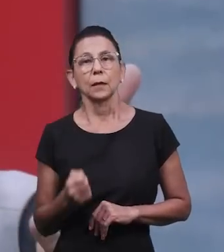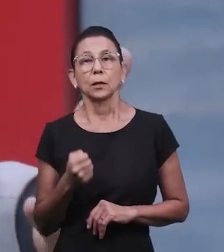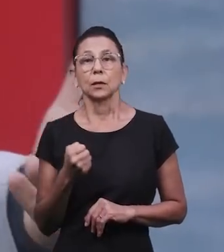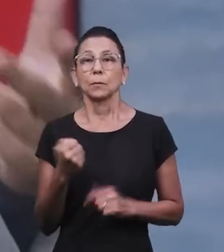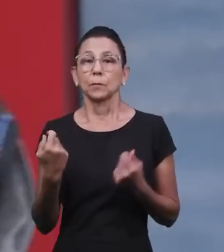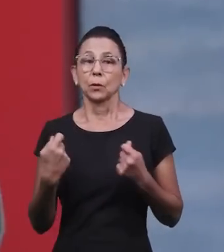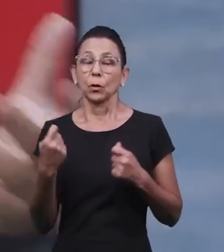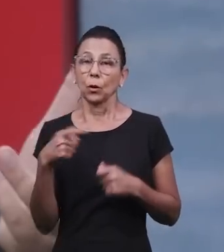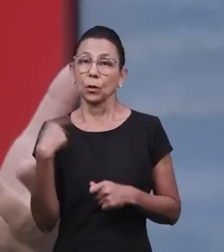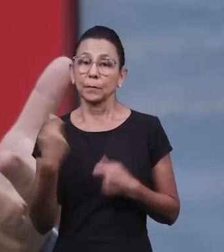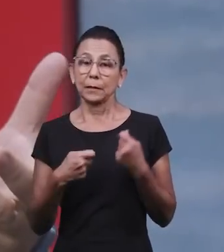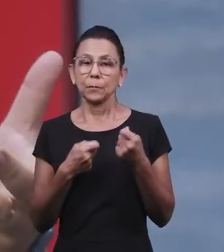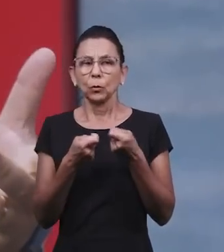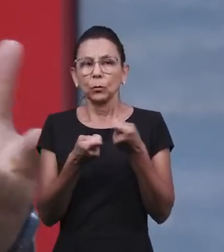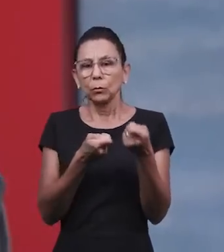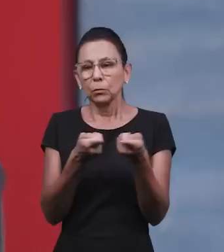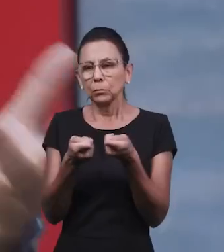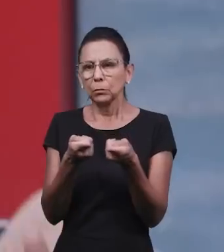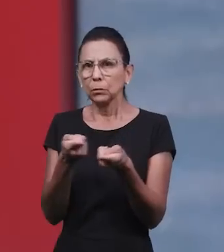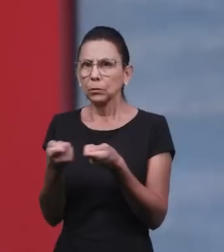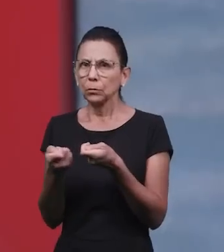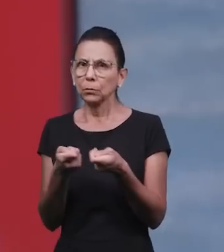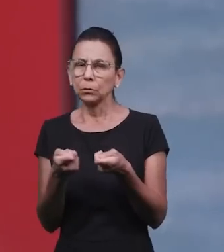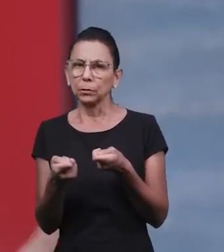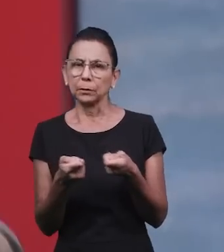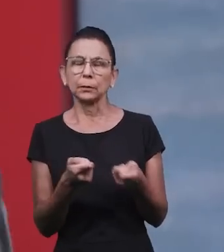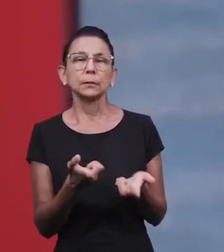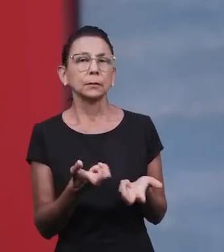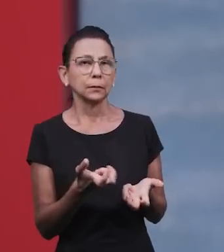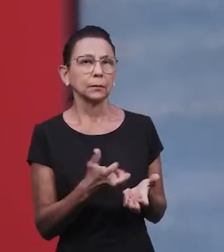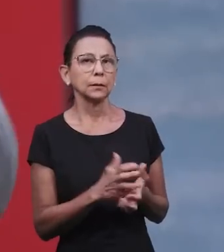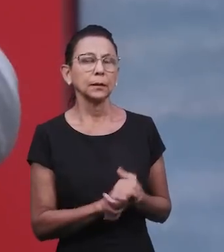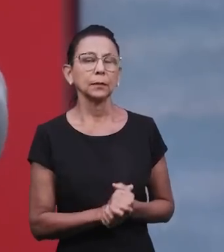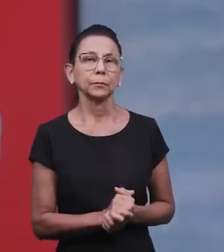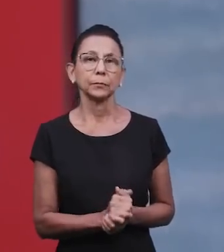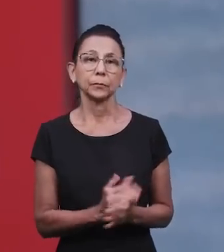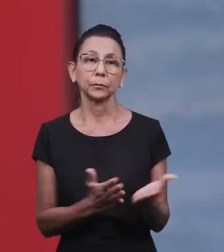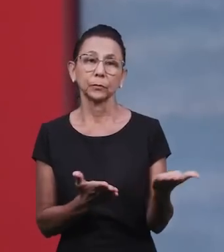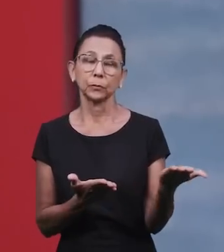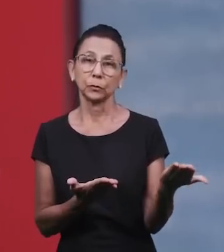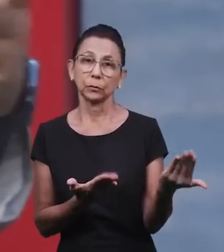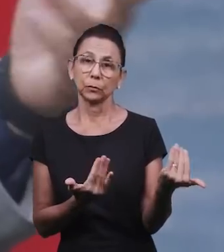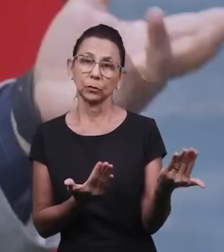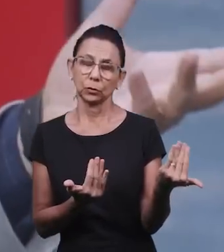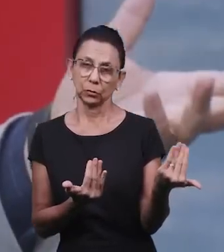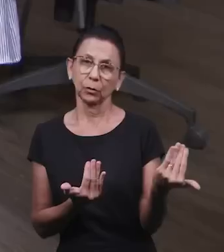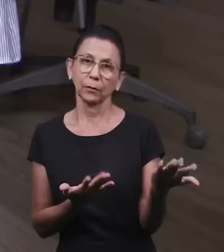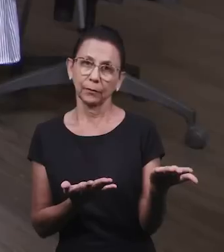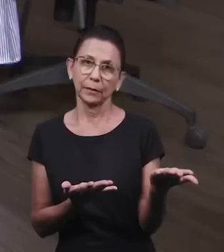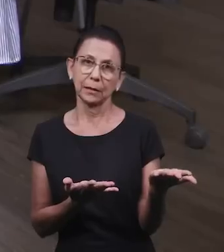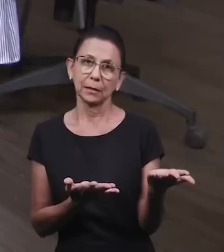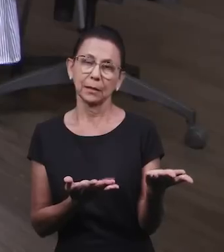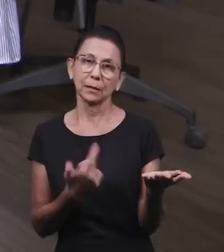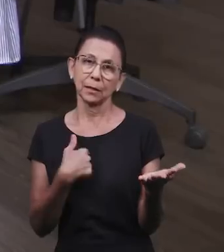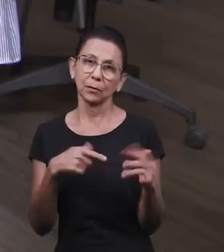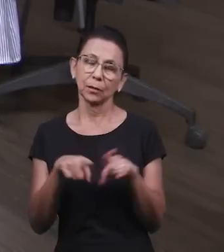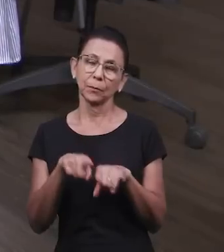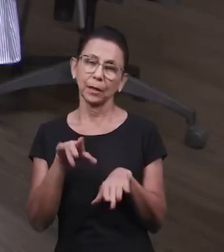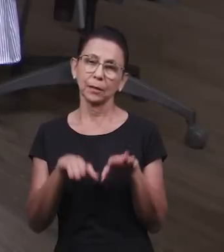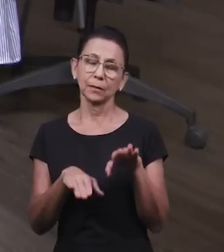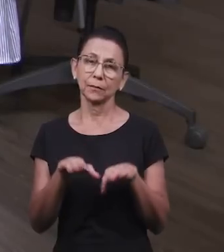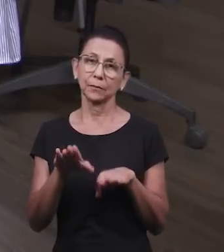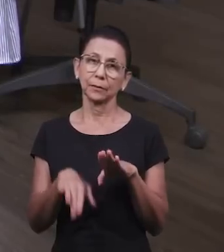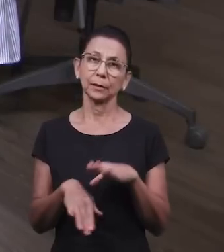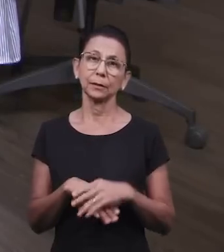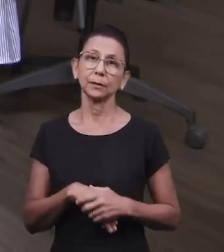controle, porque muitas pessoas, a primeira coisa que elas fazem, muitos jovens, eu sei, porque eu também faço às vezes, mas a